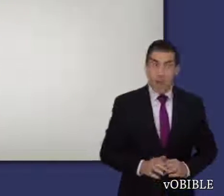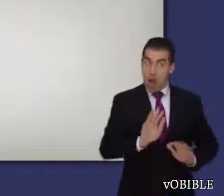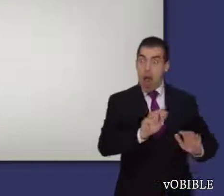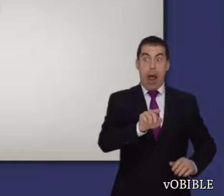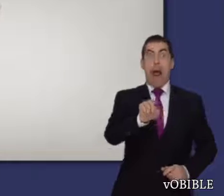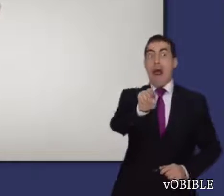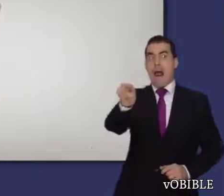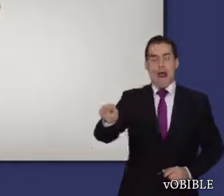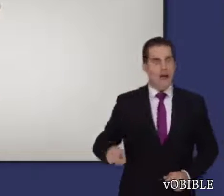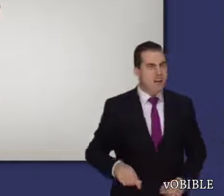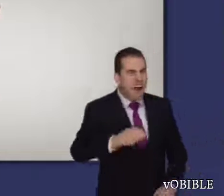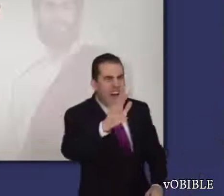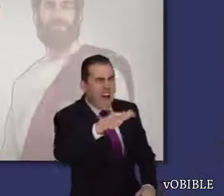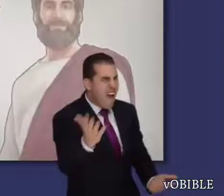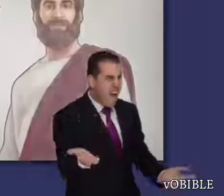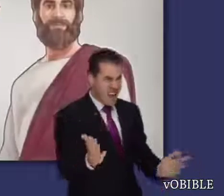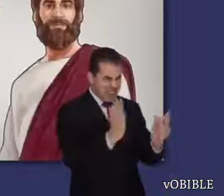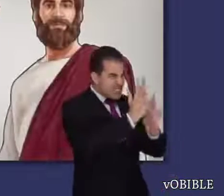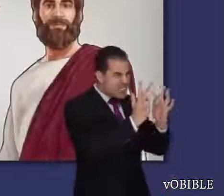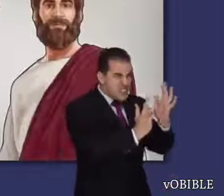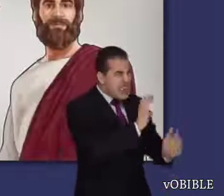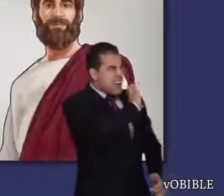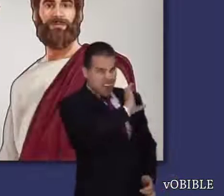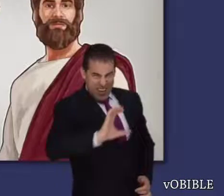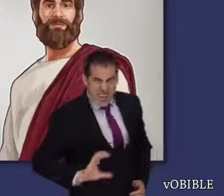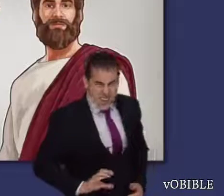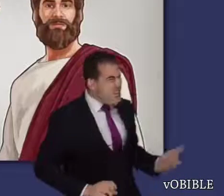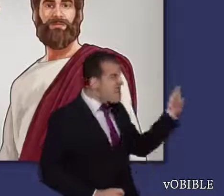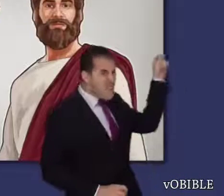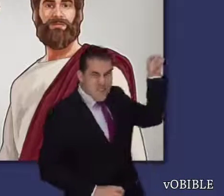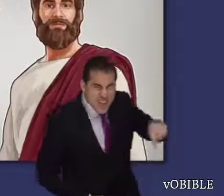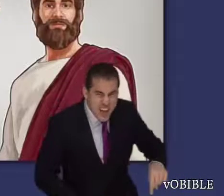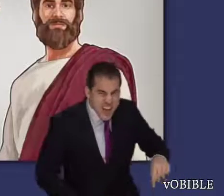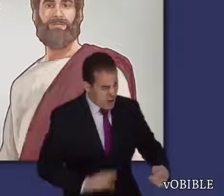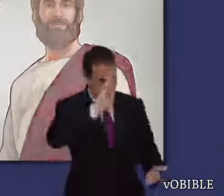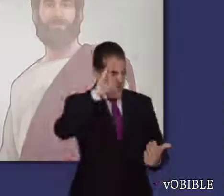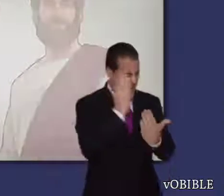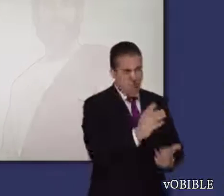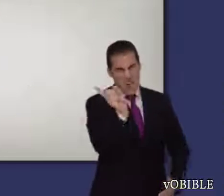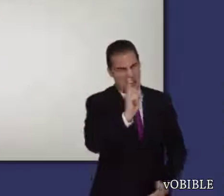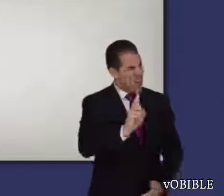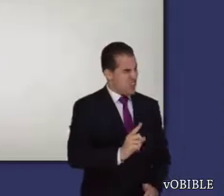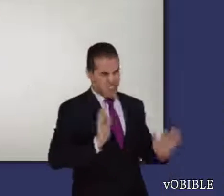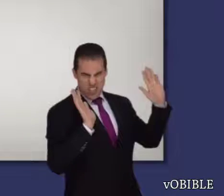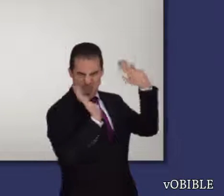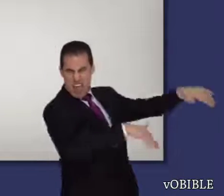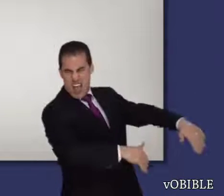afora. Já naquela época, esses anticristos diziam que o Cristo não veio para a Terra como humano.